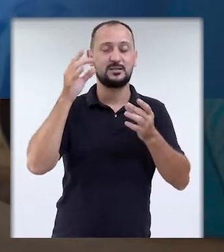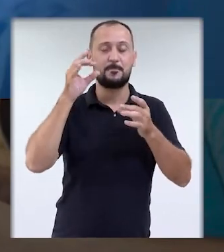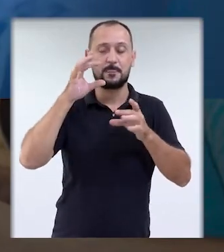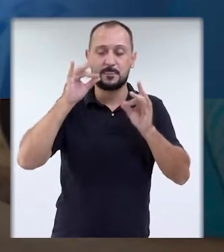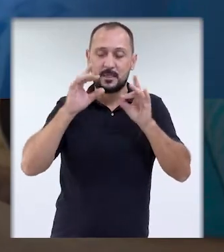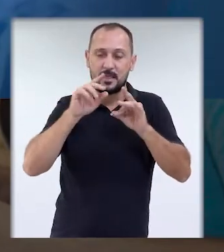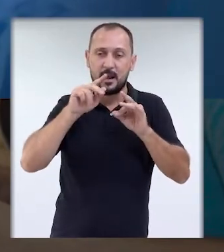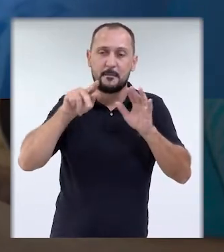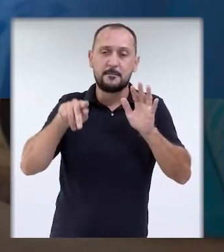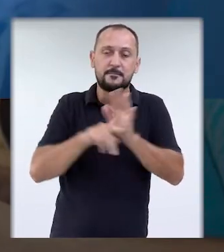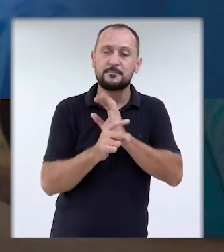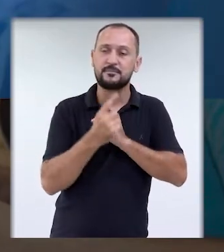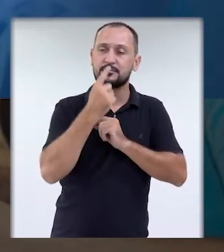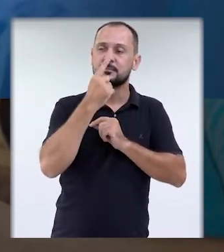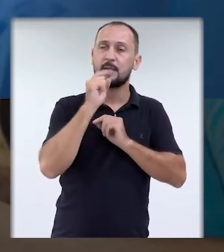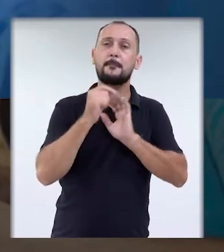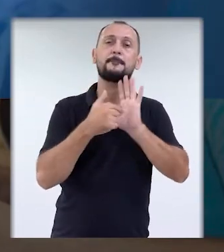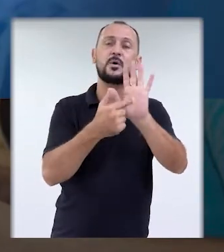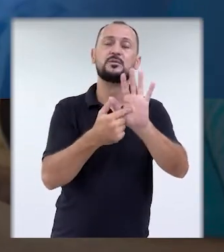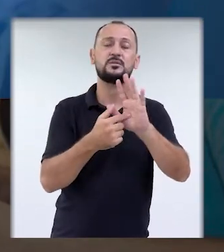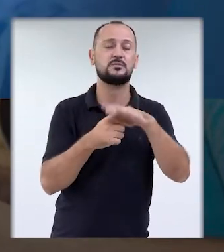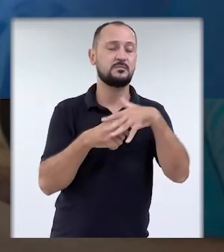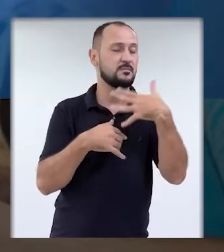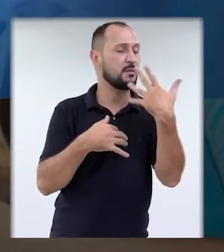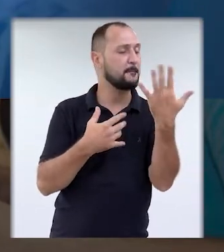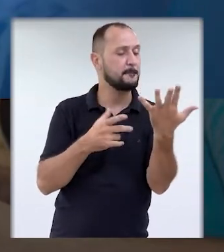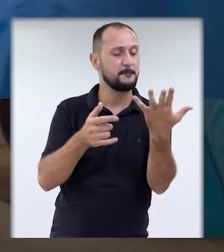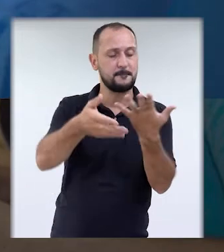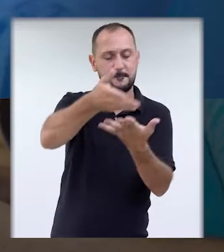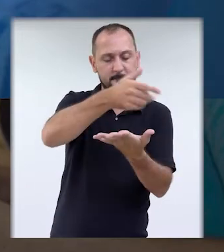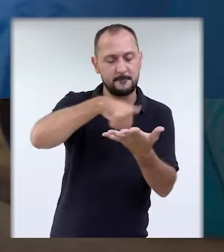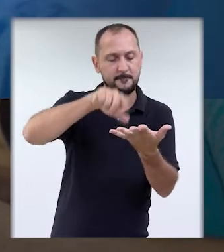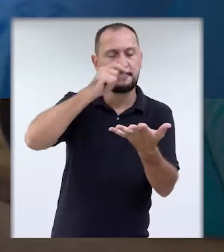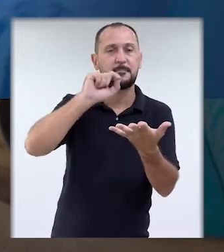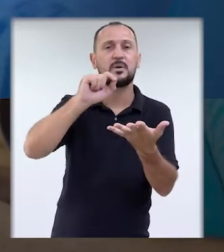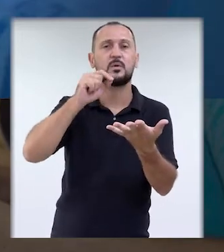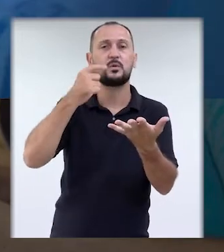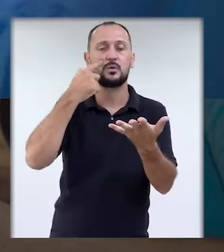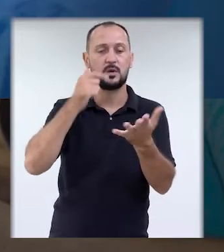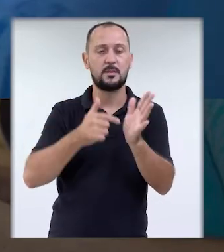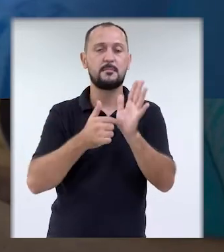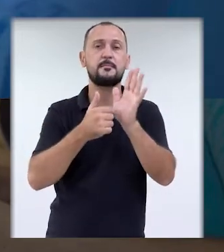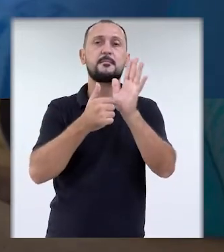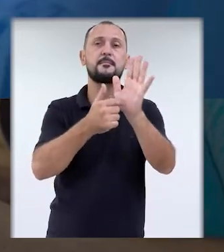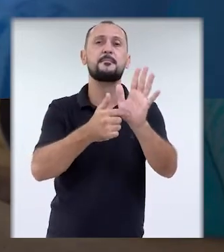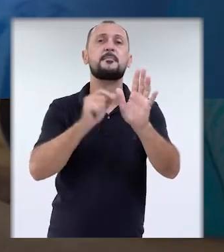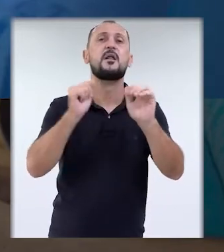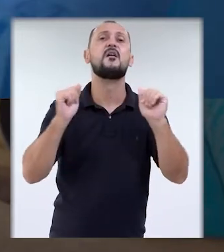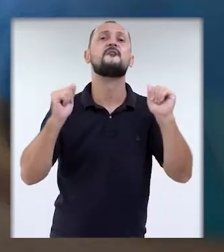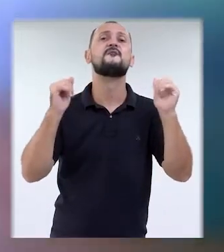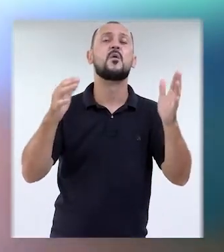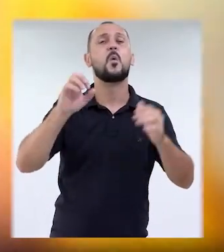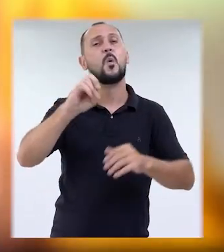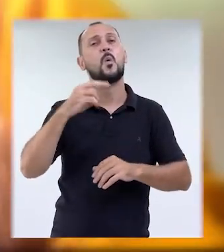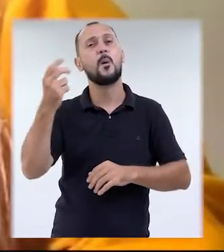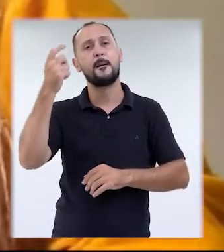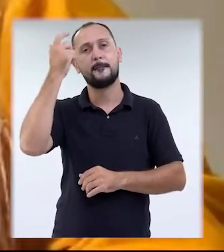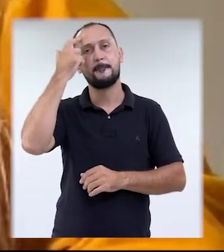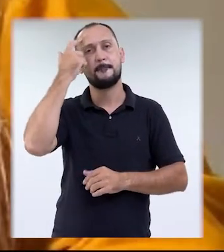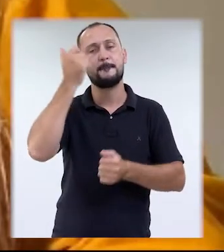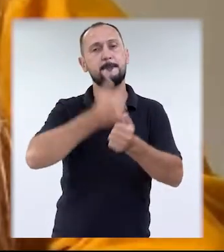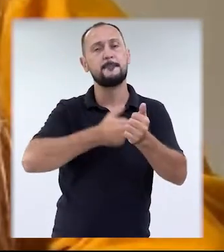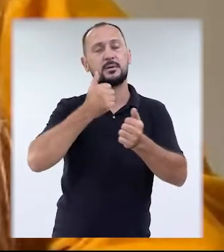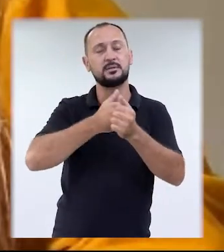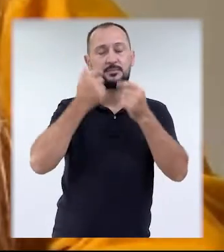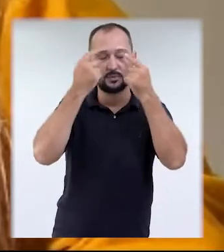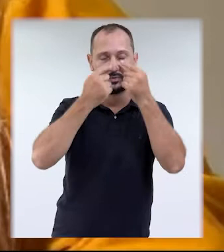das mulheres é impedida pela sombra de uma mão e grande parte dos seus dias é passado num tédio paralisante ou então em